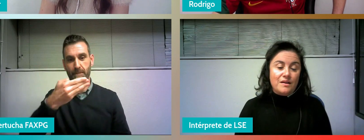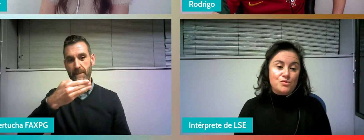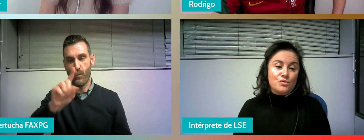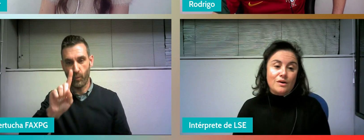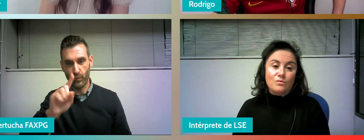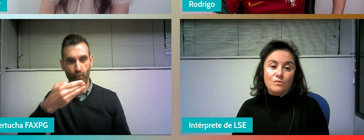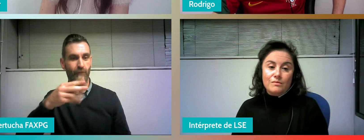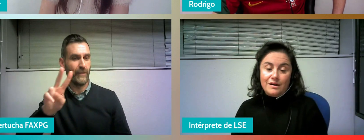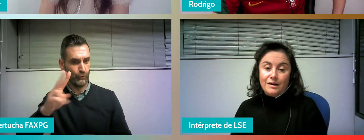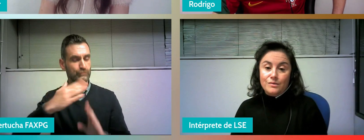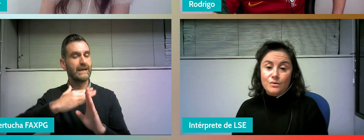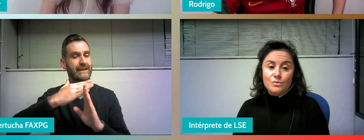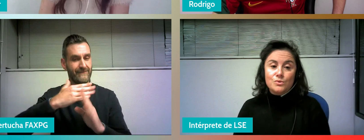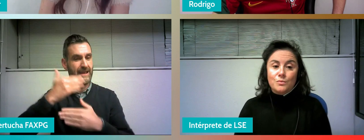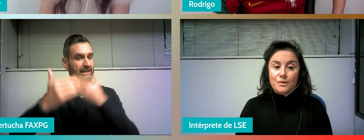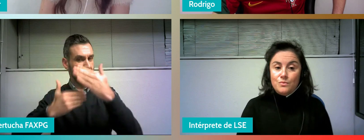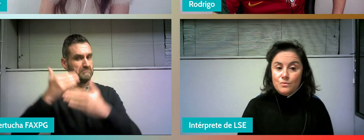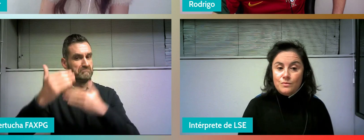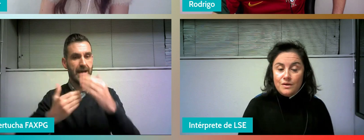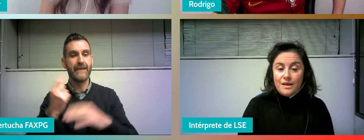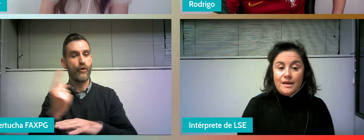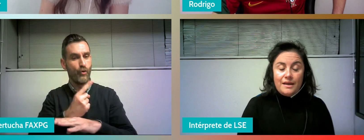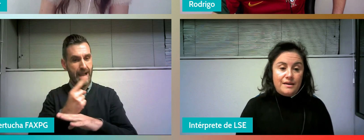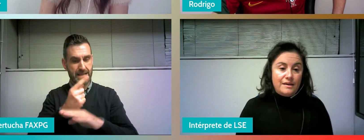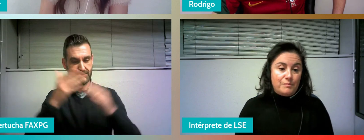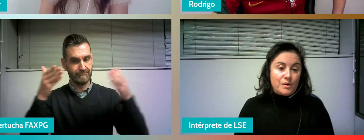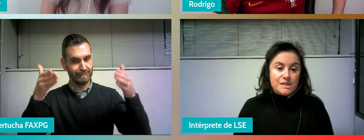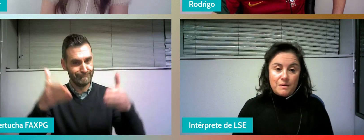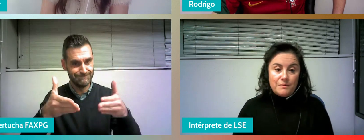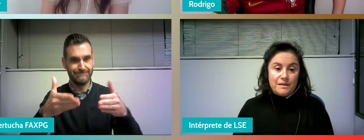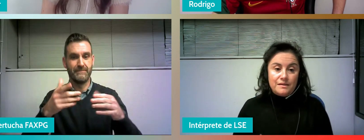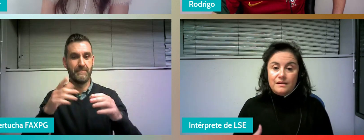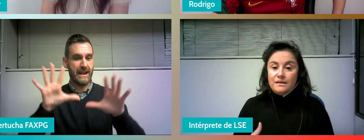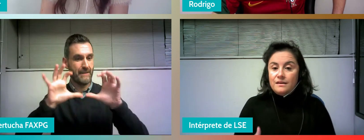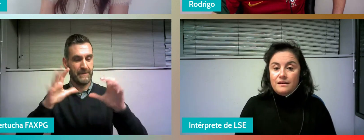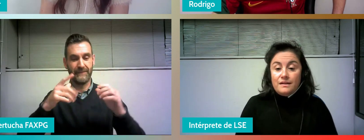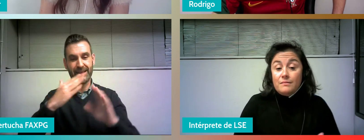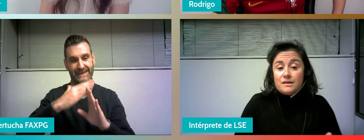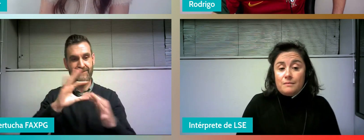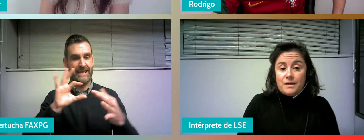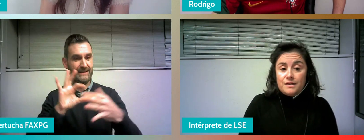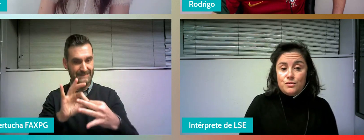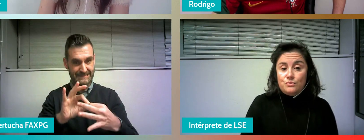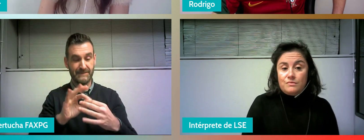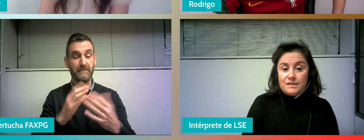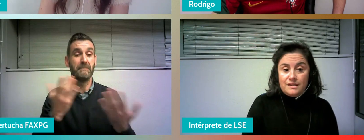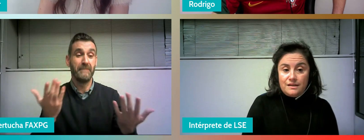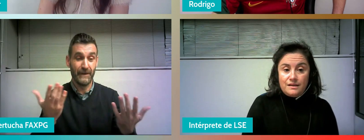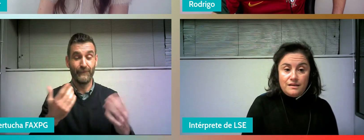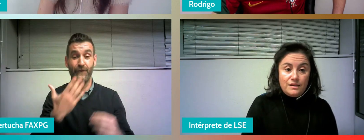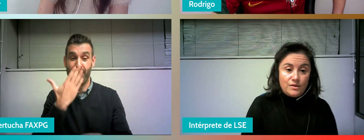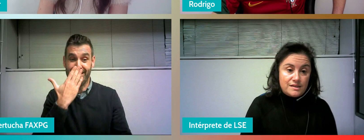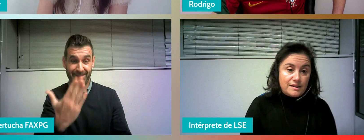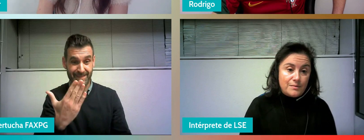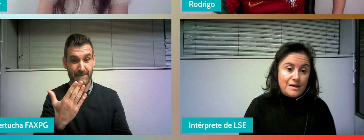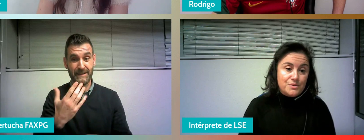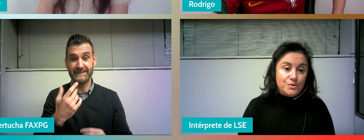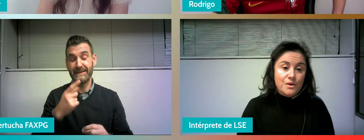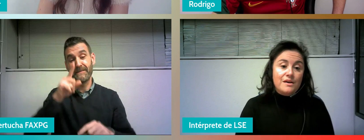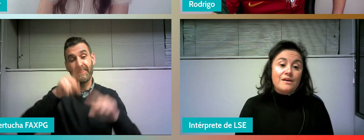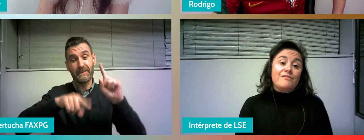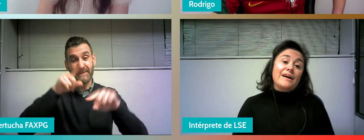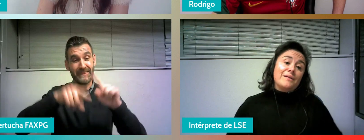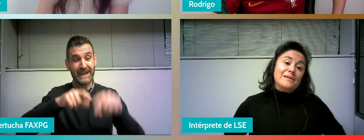niveis, falamos do A1, A2, o B1, que progresivamente leva aparello unha serie de horas de